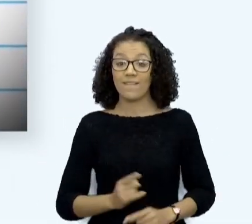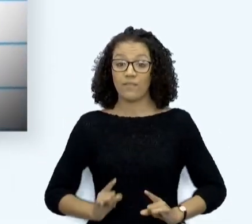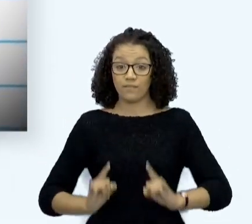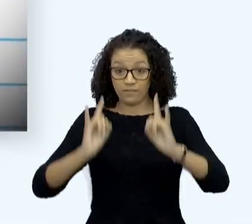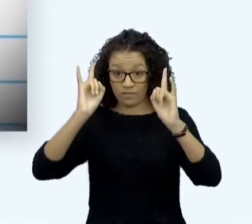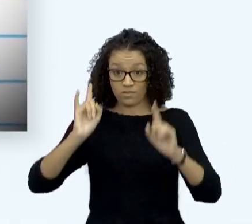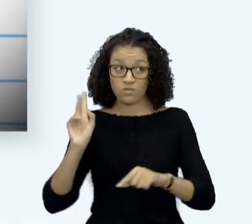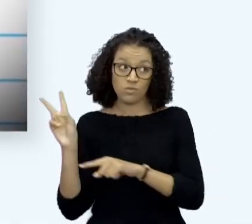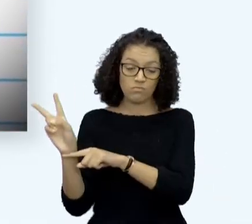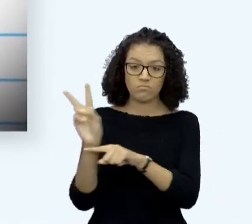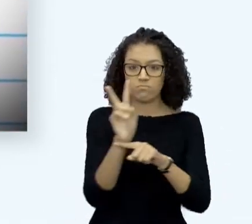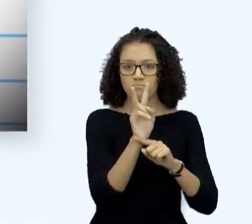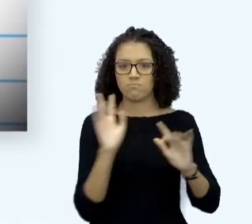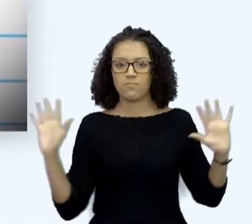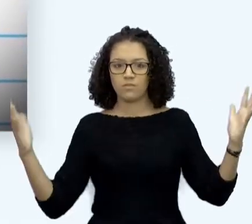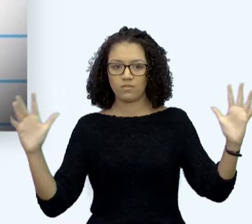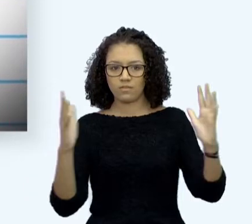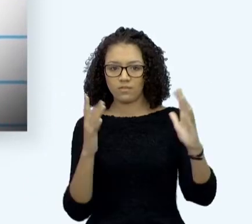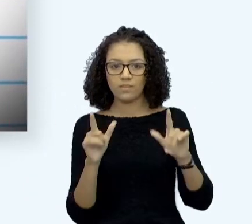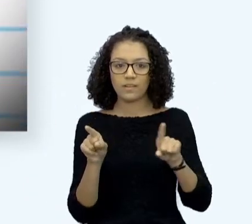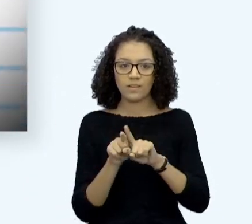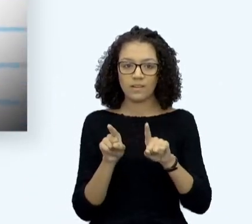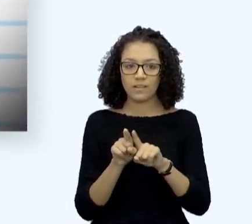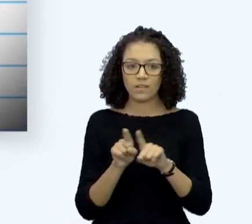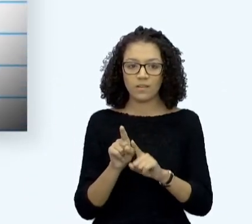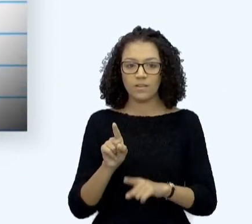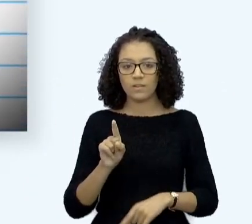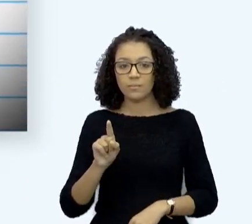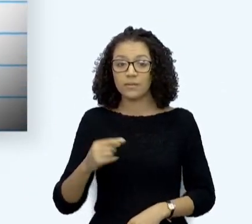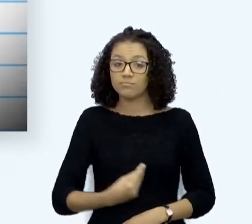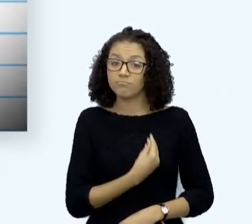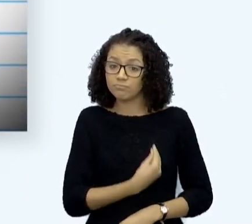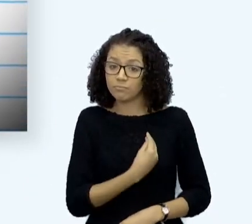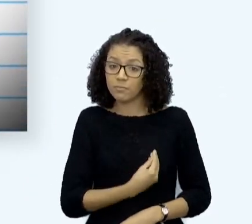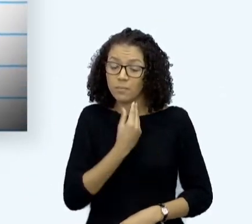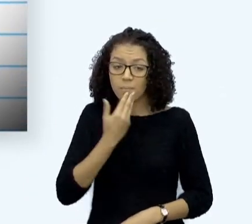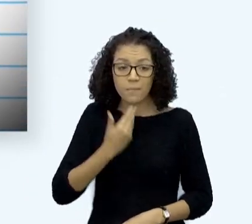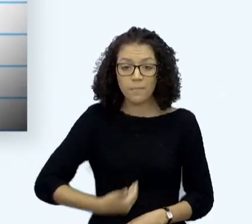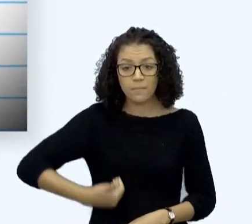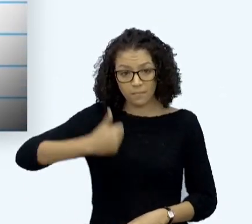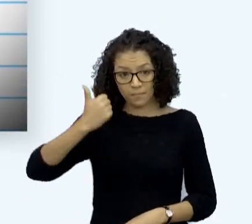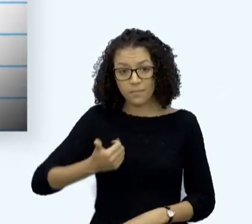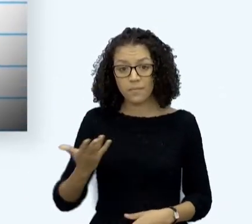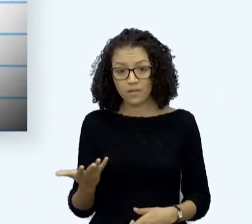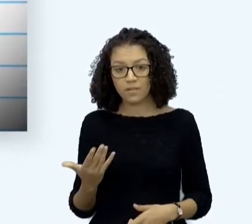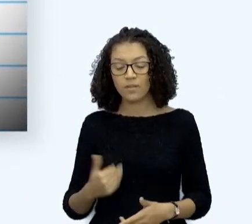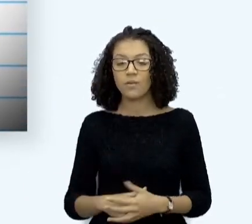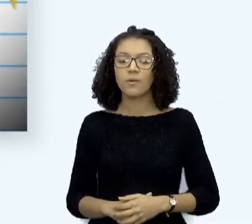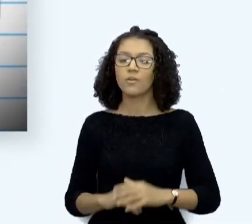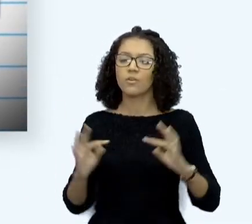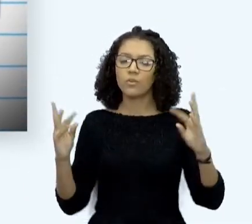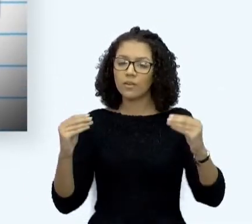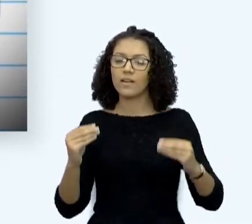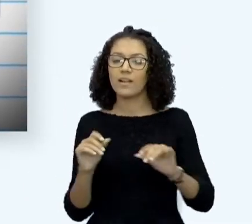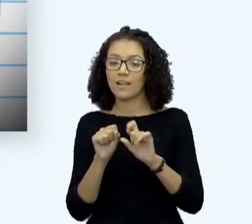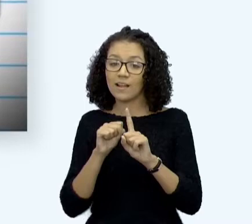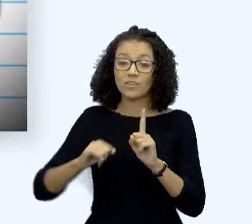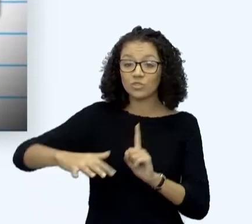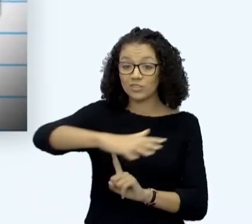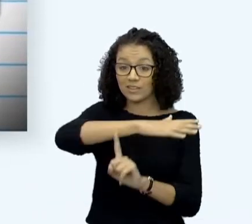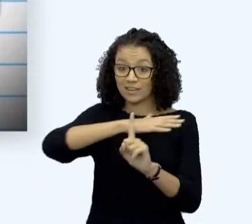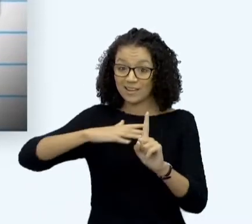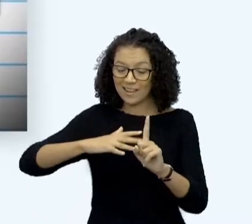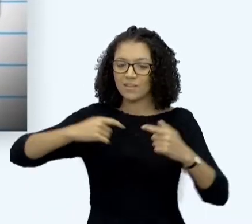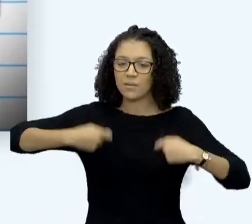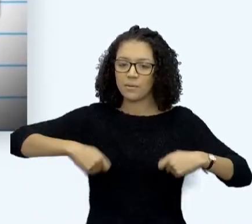industrialização inclusiva e sustentável e fomentar a inovação. Para que uma sociedade consiga realizar suas atividades produtivas, é preciso que